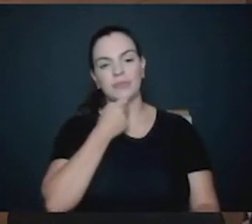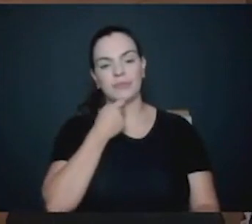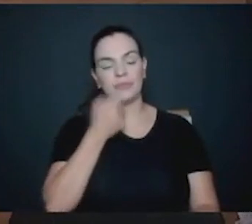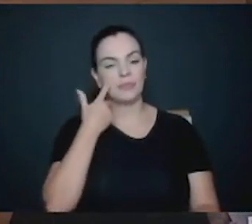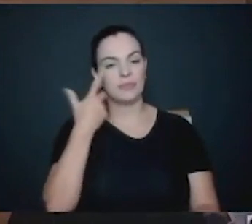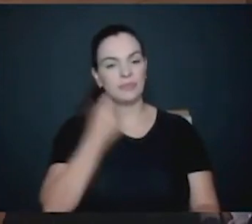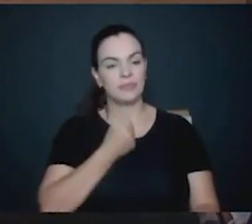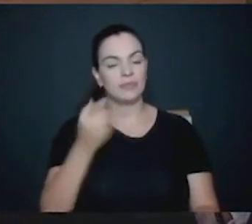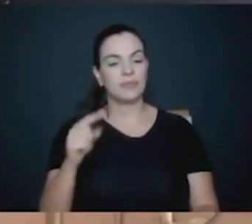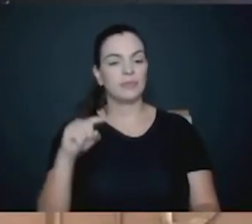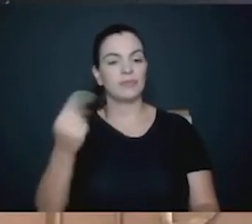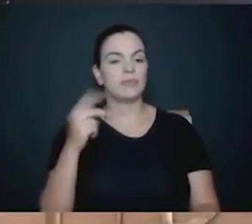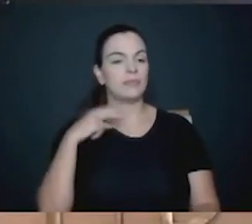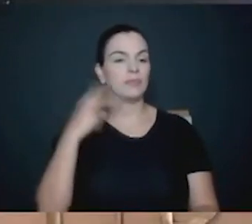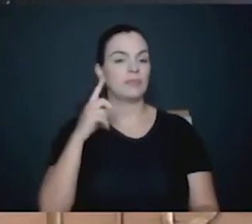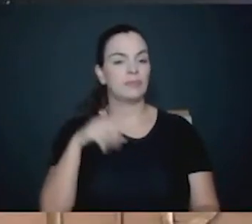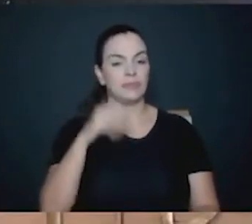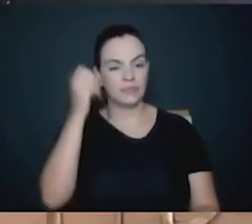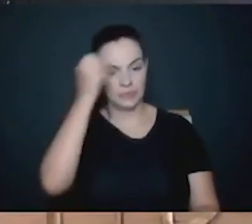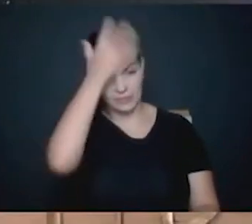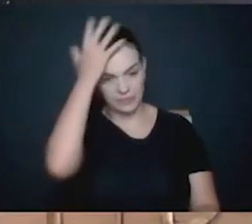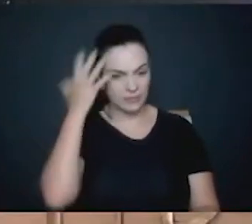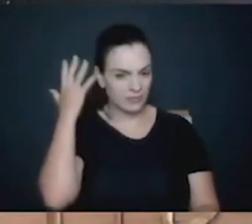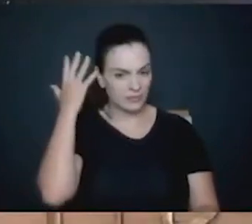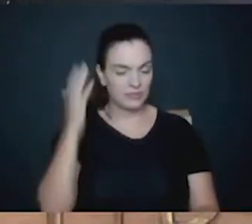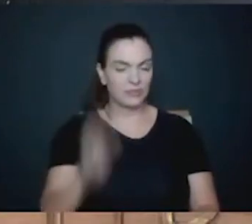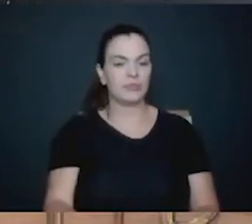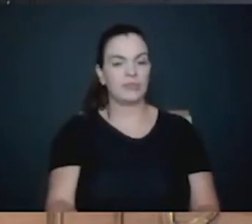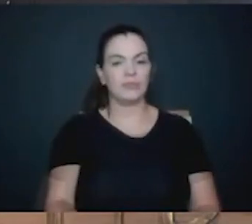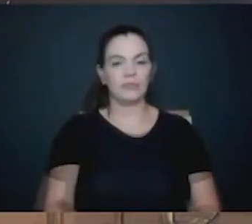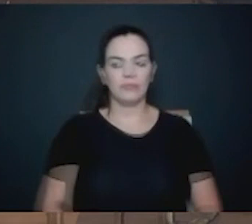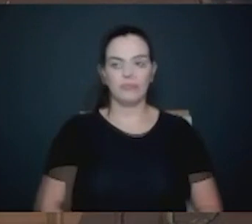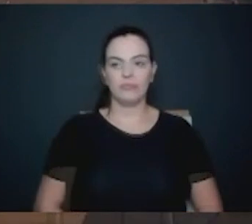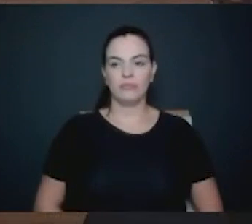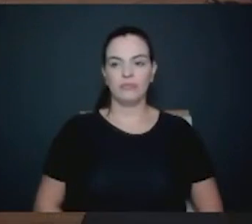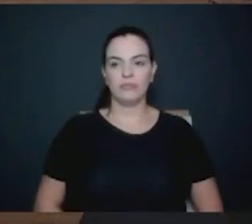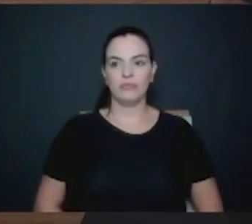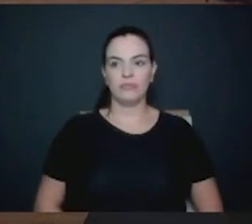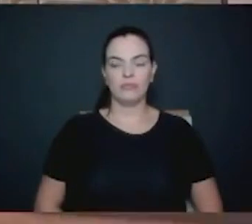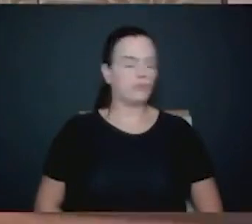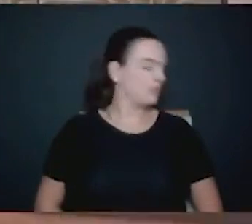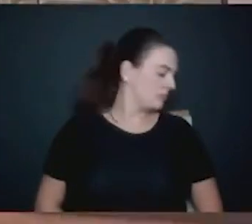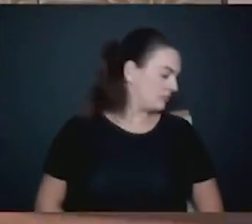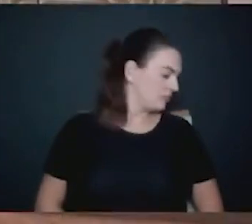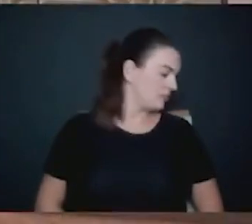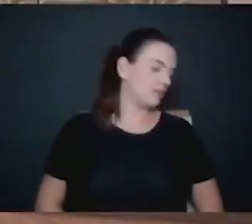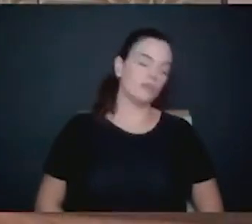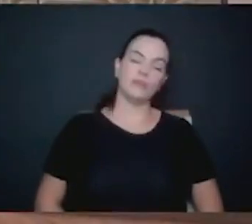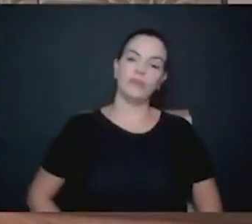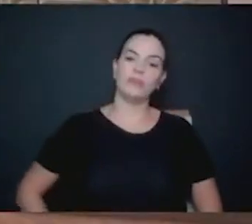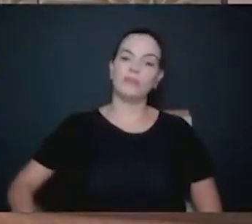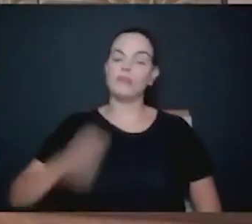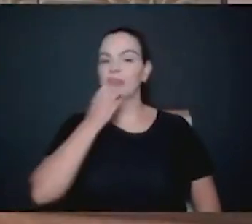frente, a próxima vereadora inscrita, Noêmia Rocha, do MDB, com a palavra, 5 minutos. Bom dia, vereadoras, bom